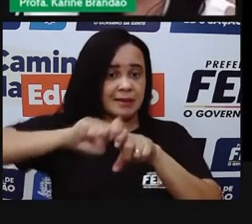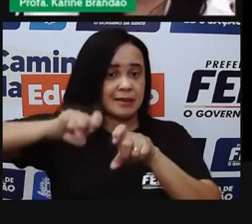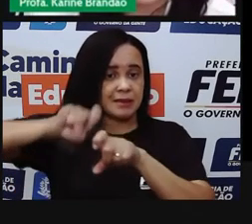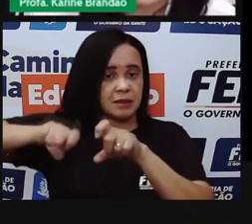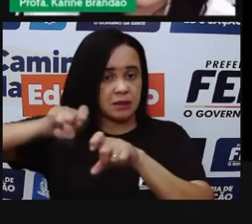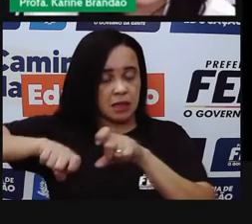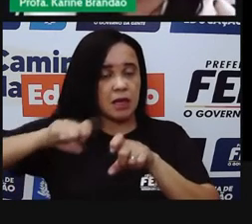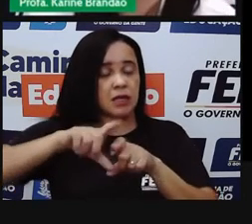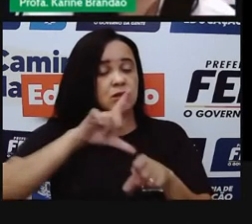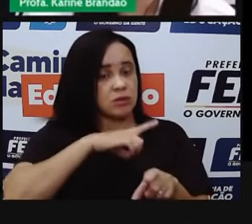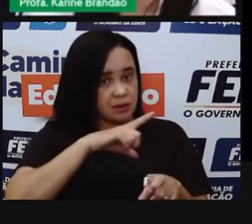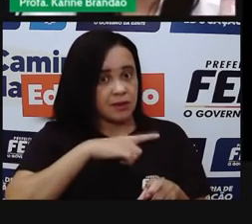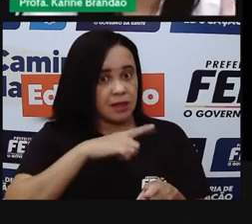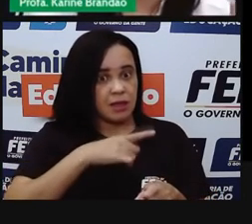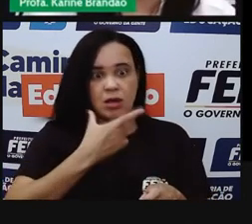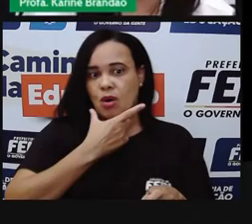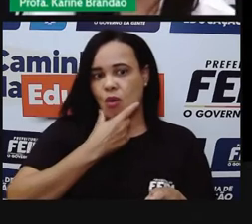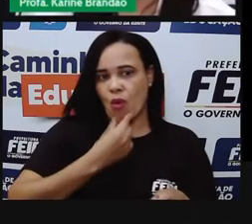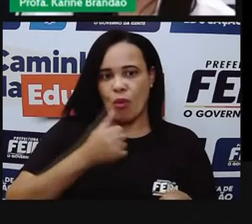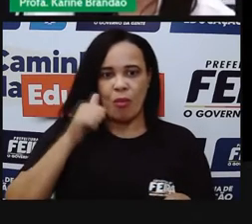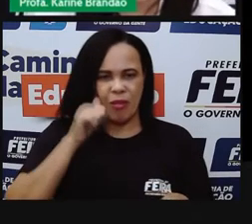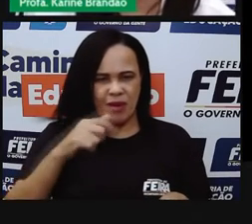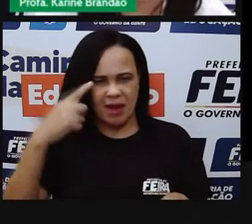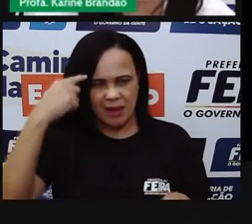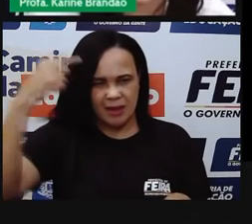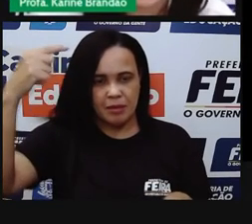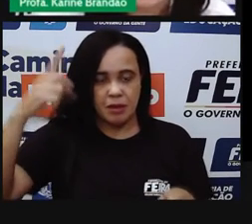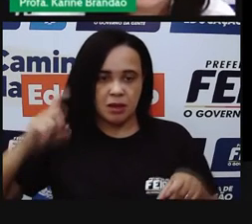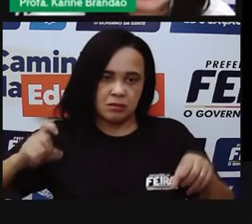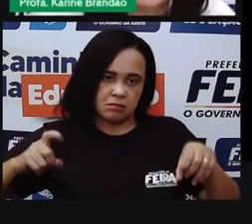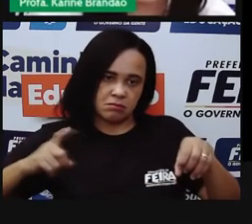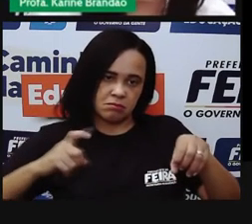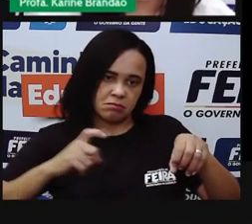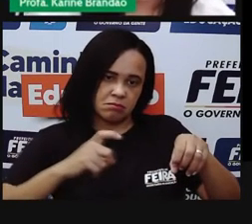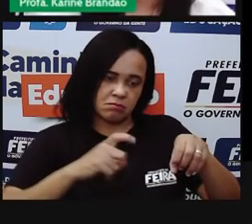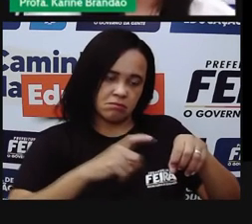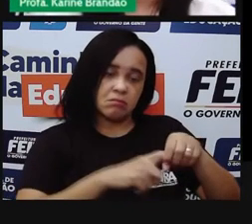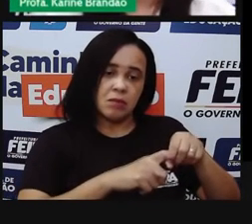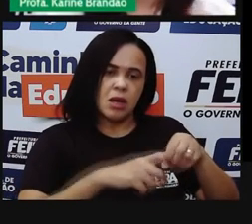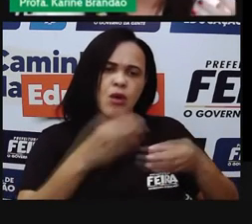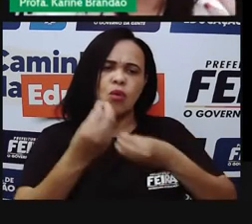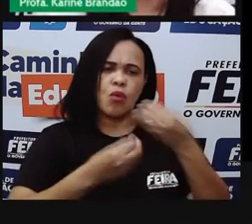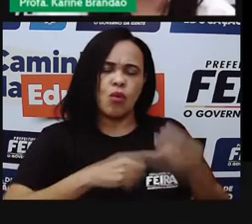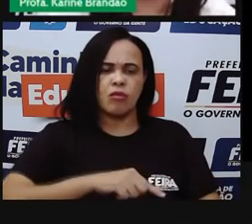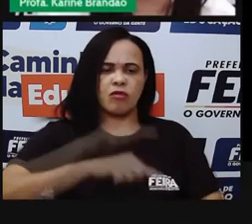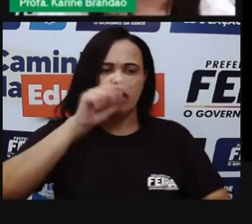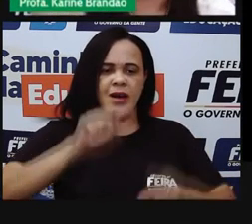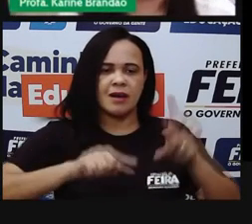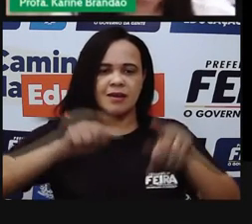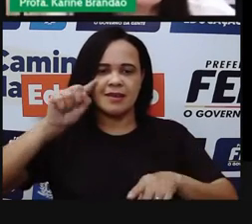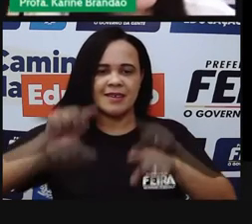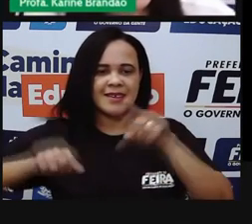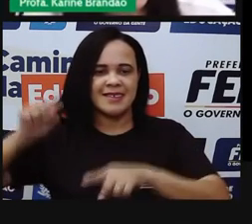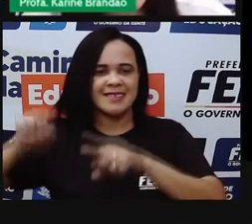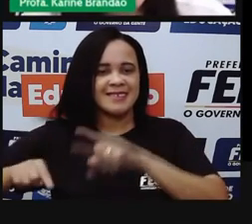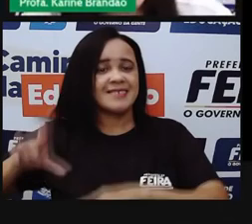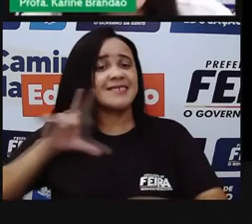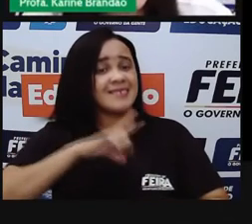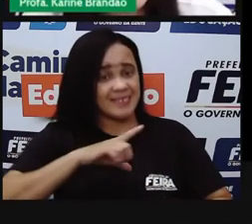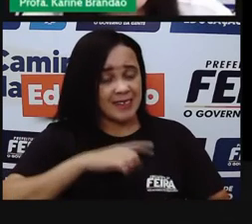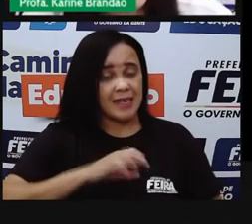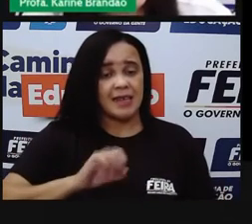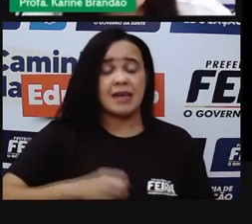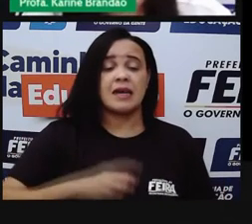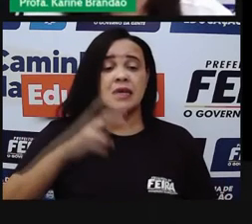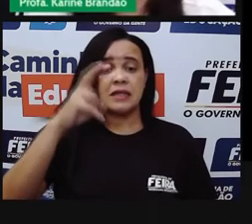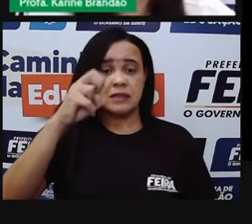sexo com gametas, né? A gente vê variação. Os indivíduos, eles vão ser 50%